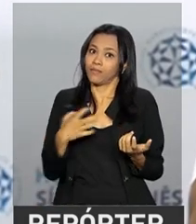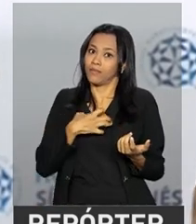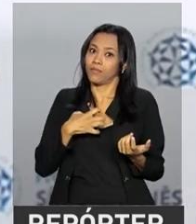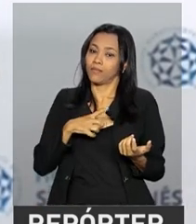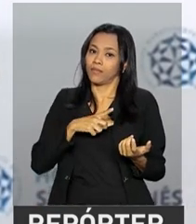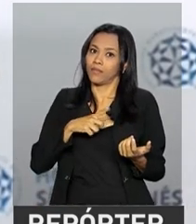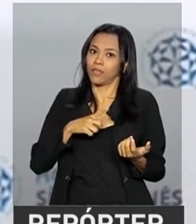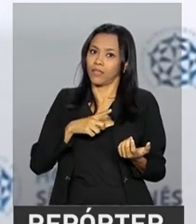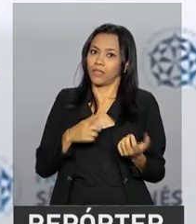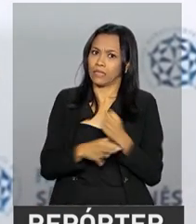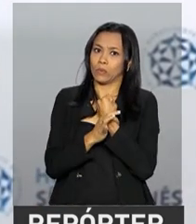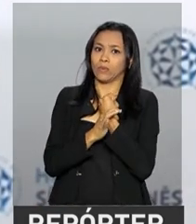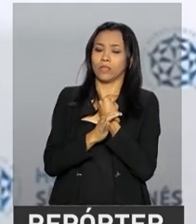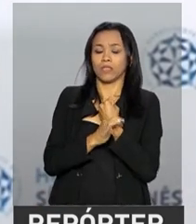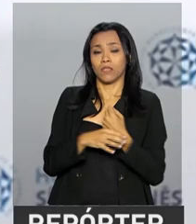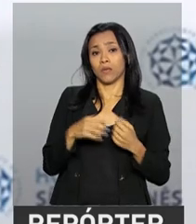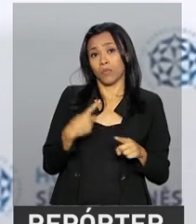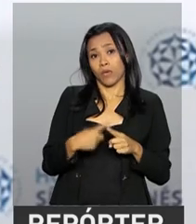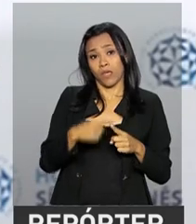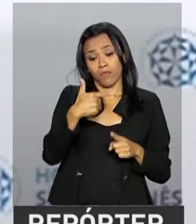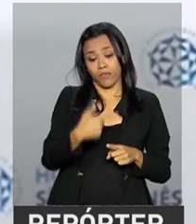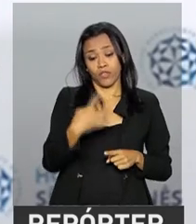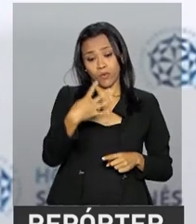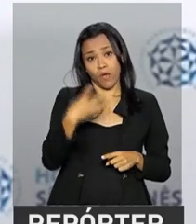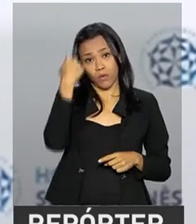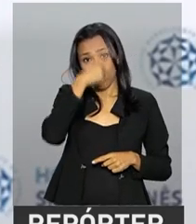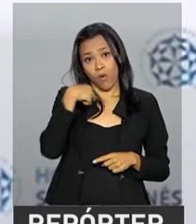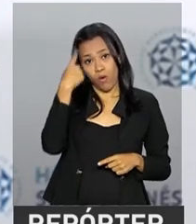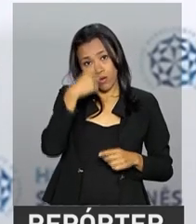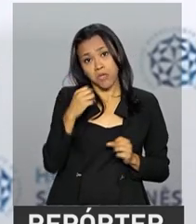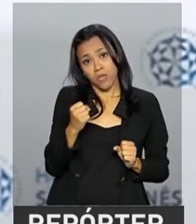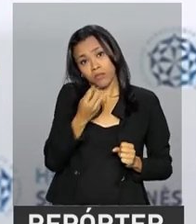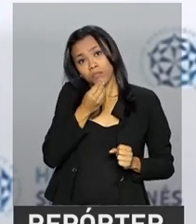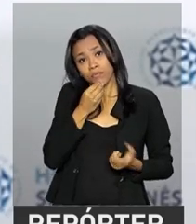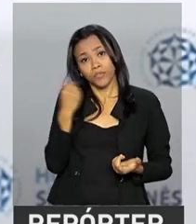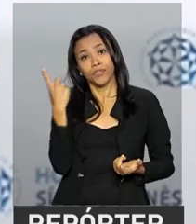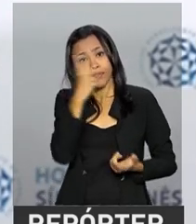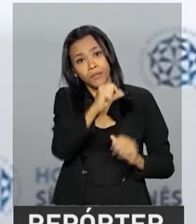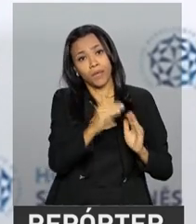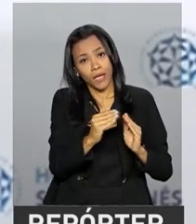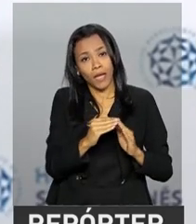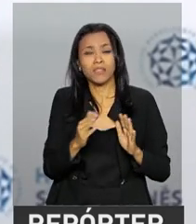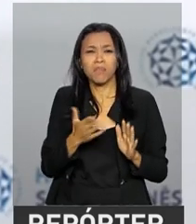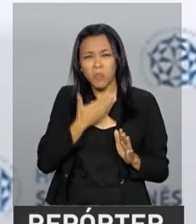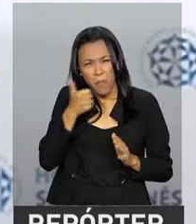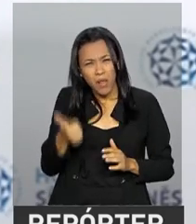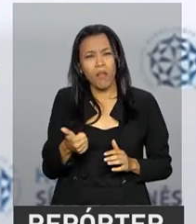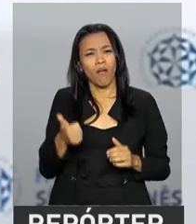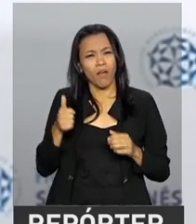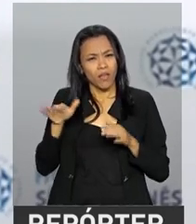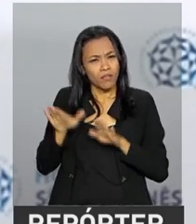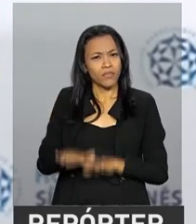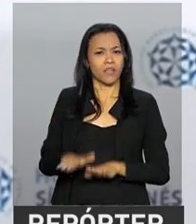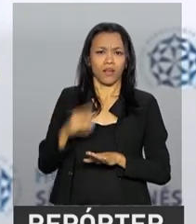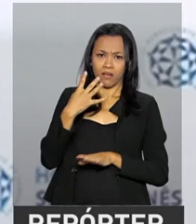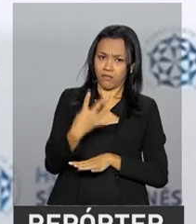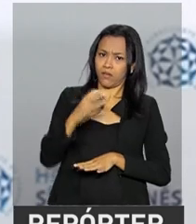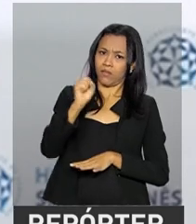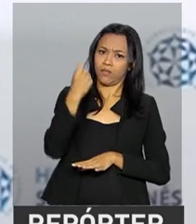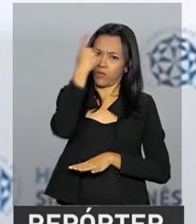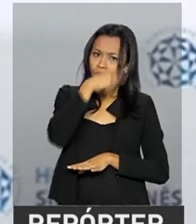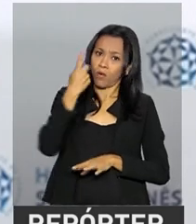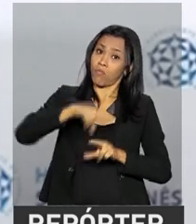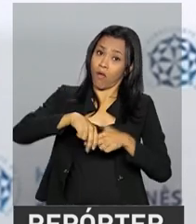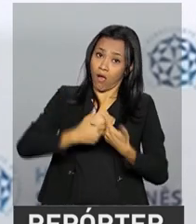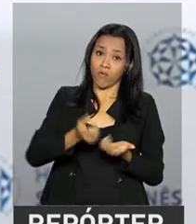24 horas dengue é poderia até ter ido embora que ele estava super bem mas é sempre passa segurança mais justamente por causa dos remédios